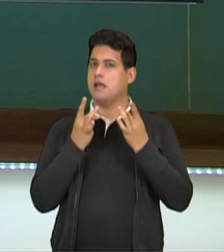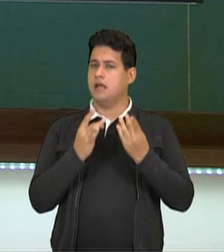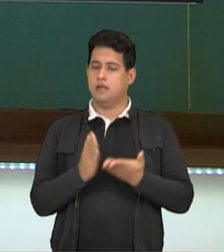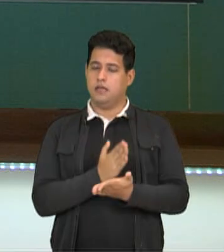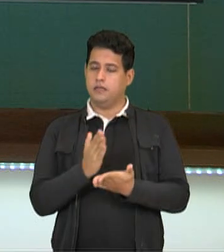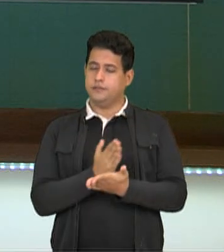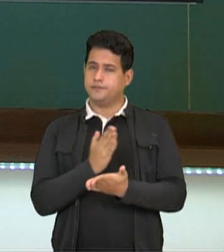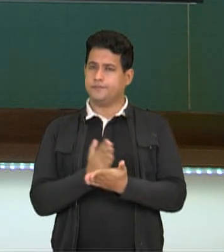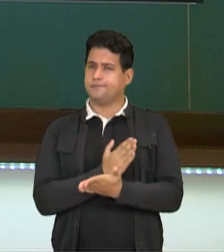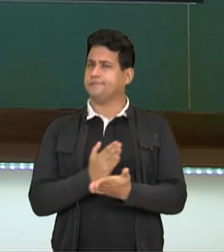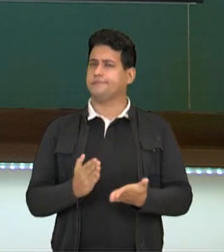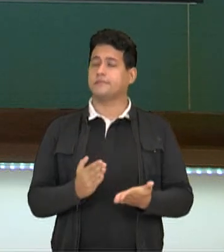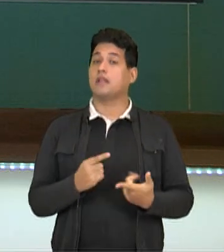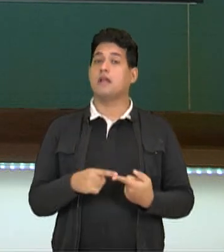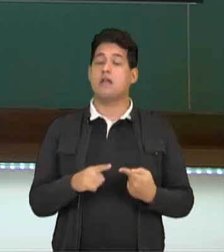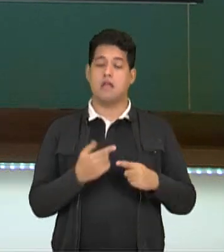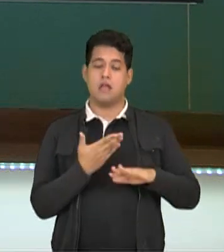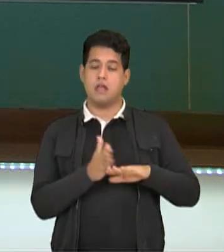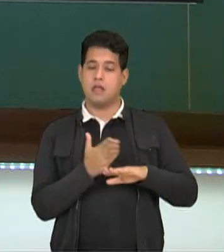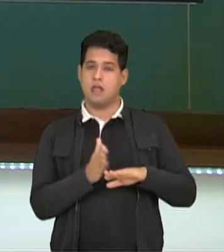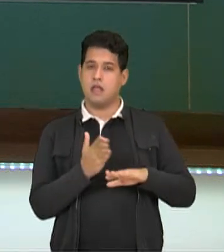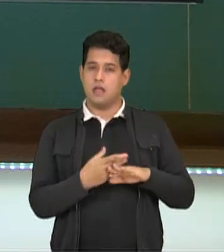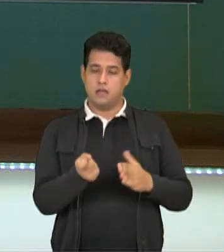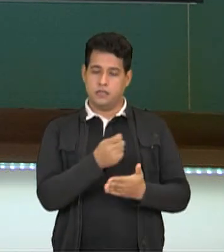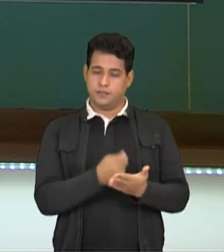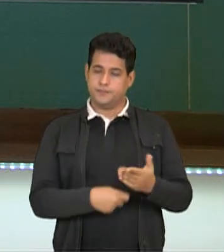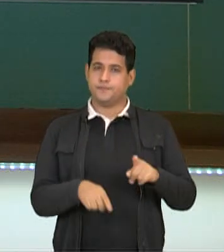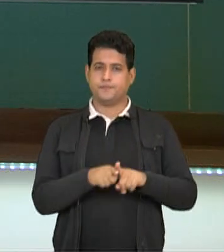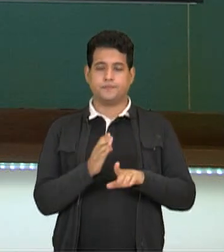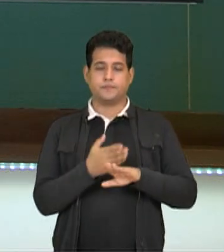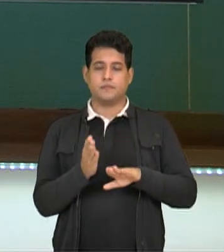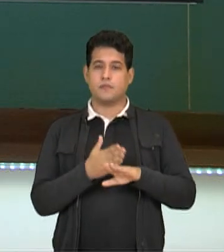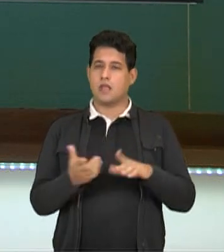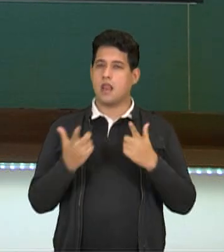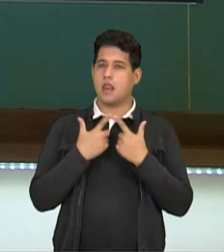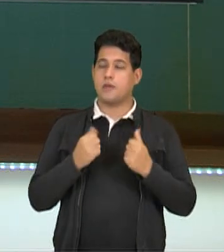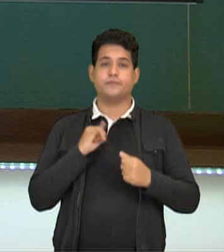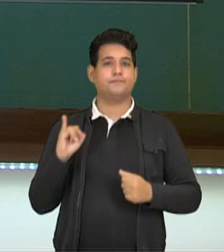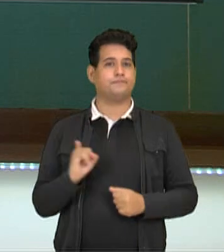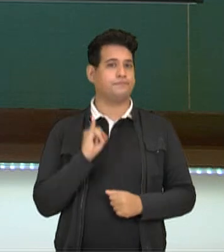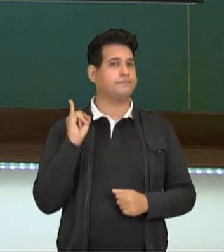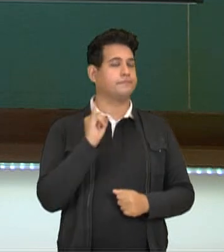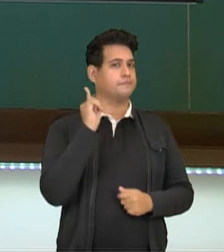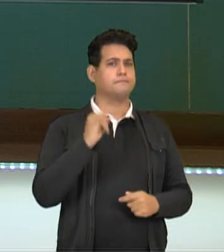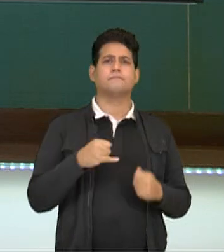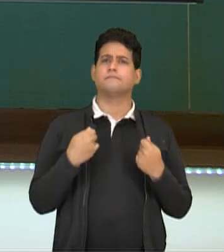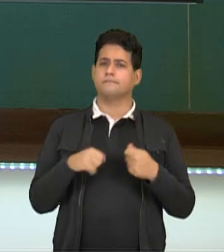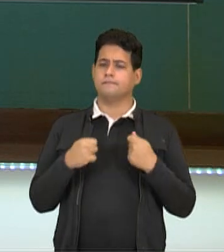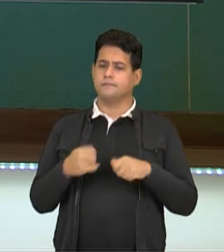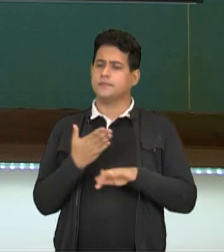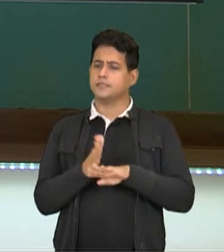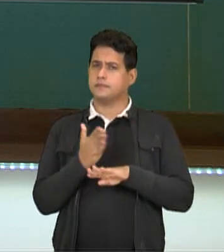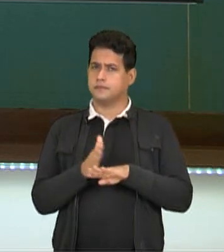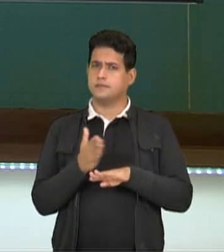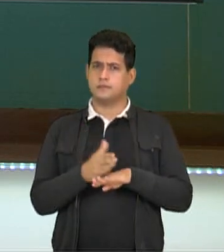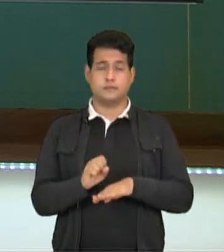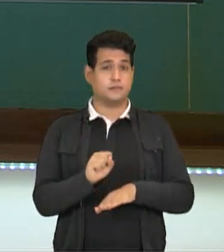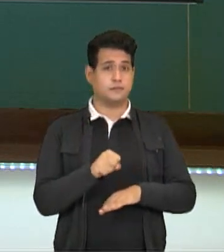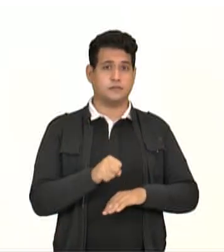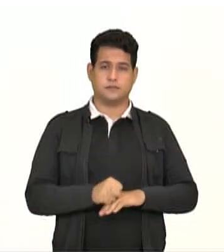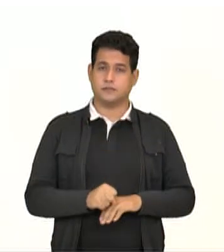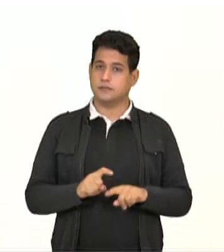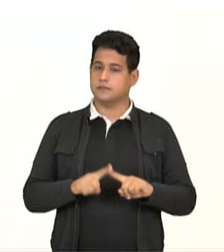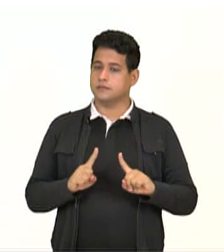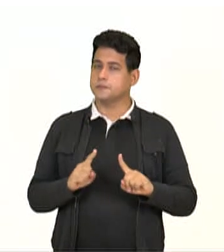caderno, porque essa habilidade de escrever é uma habilidade linguística muito importante e deve ser praticada também. Então